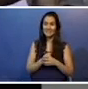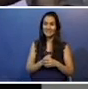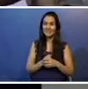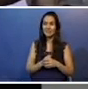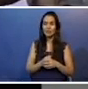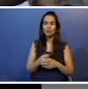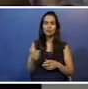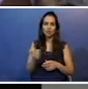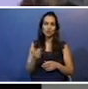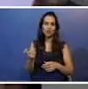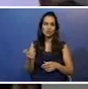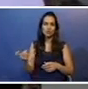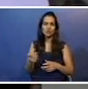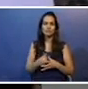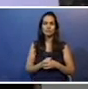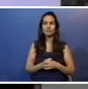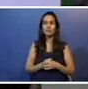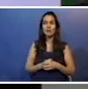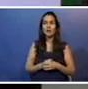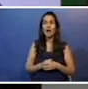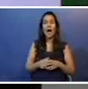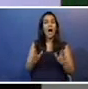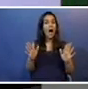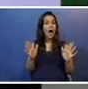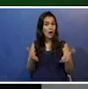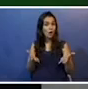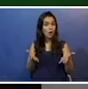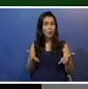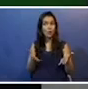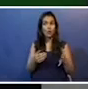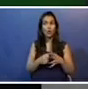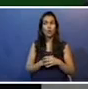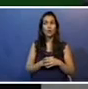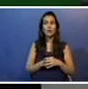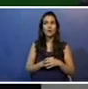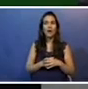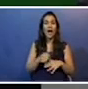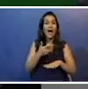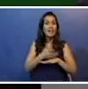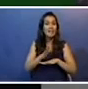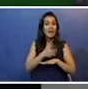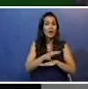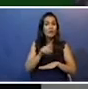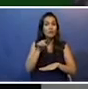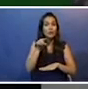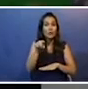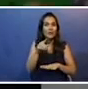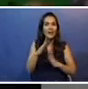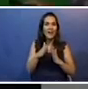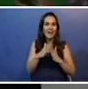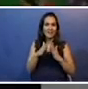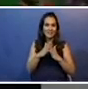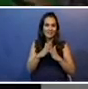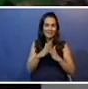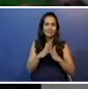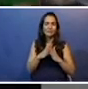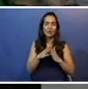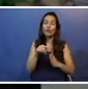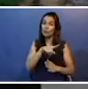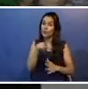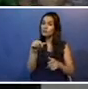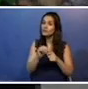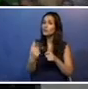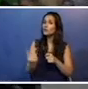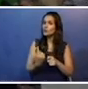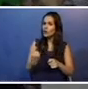de 3x. Agora, o restante da tarefa é para vocês, aí em casa. Tentem fazer sozinhos,